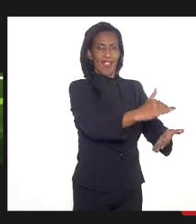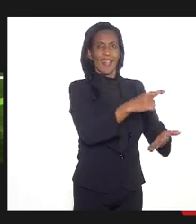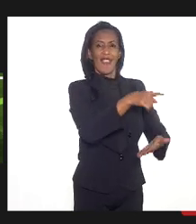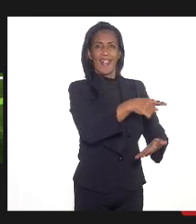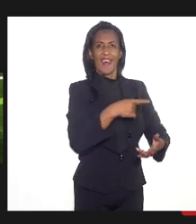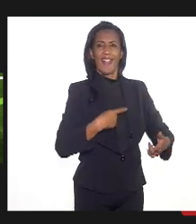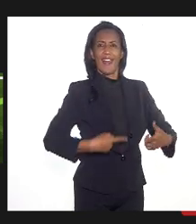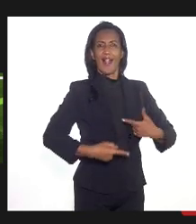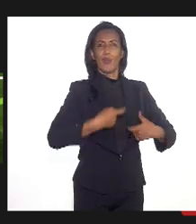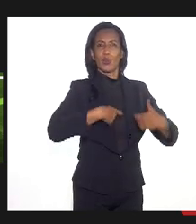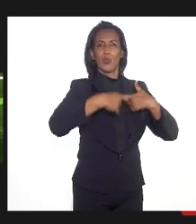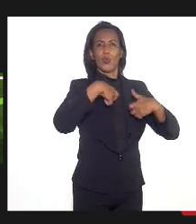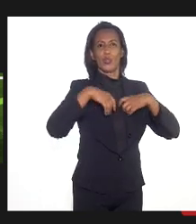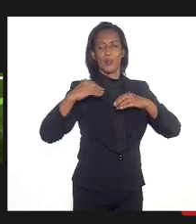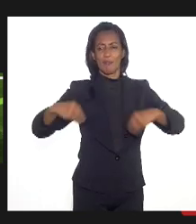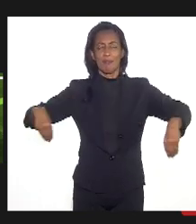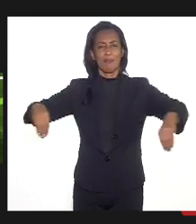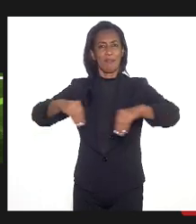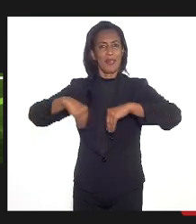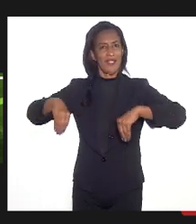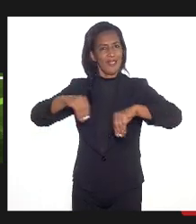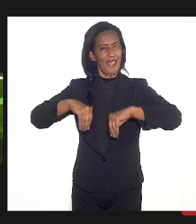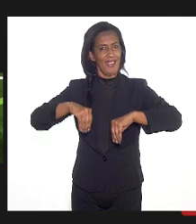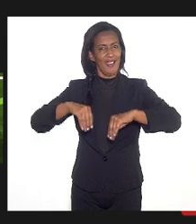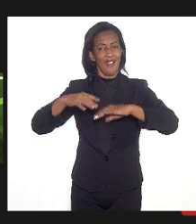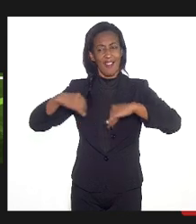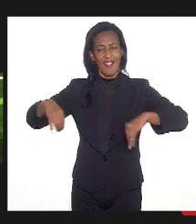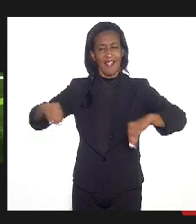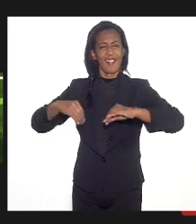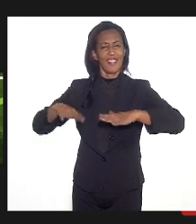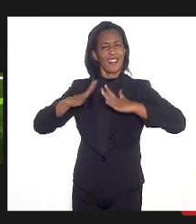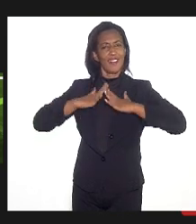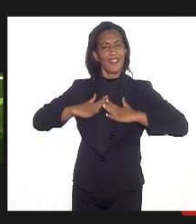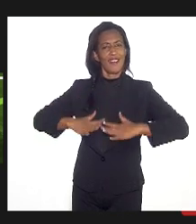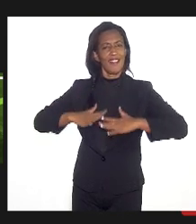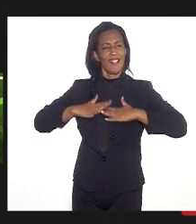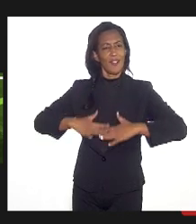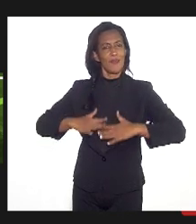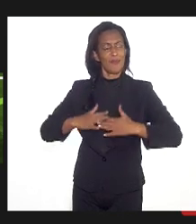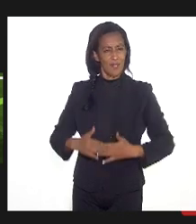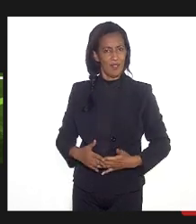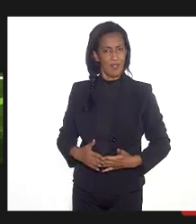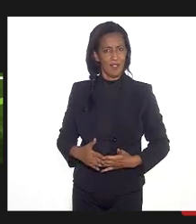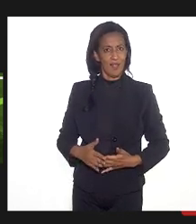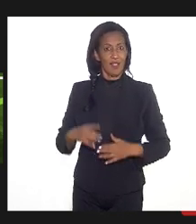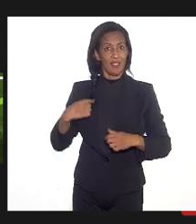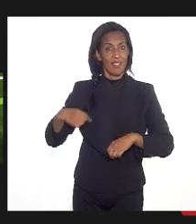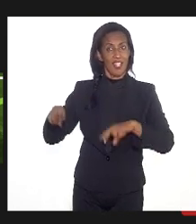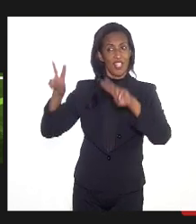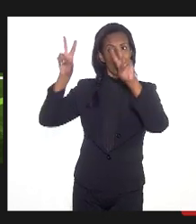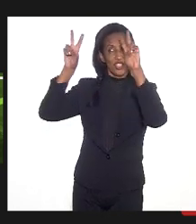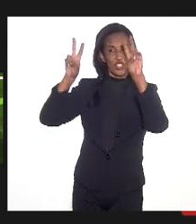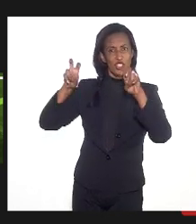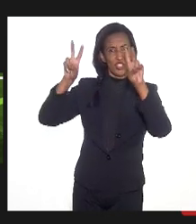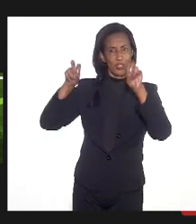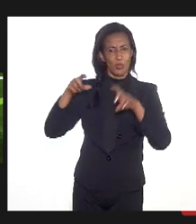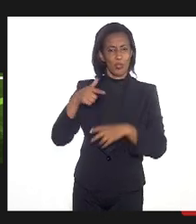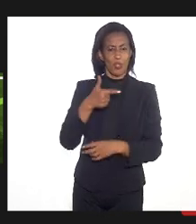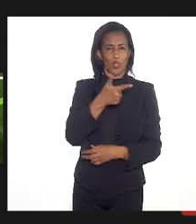terra, né? A terra dá uma calmaria, igual o Quilombo São José da Serra recebeu o título em